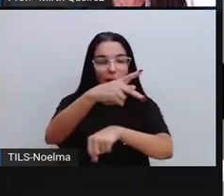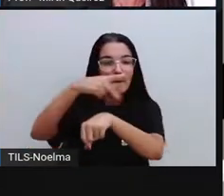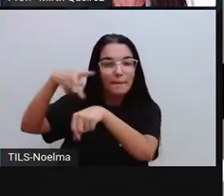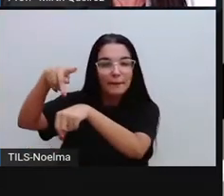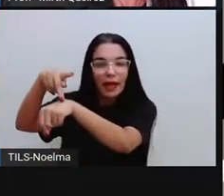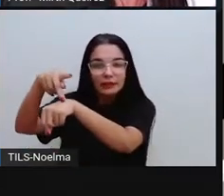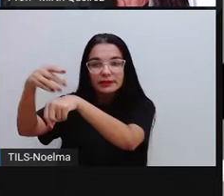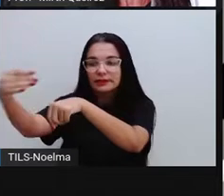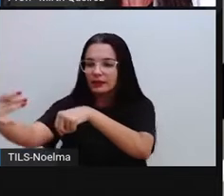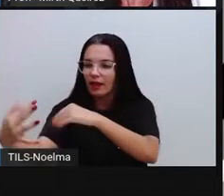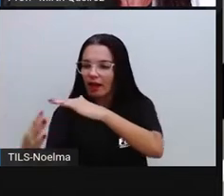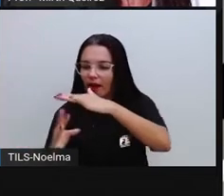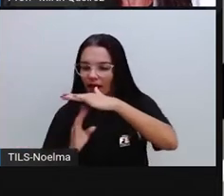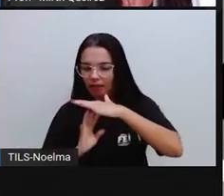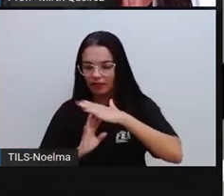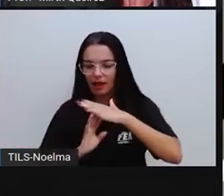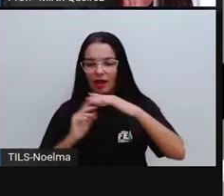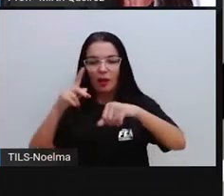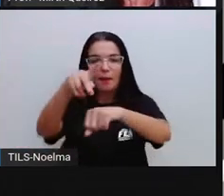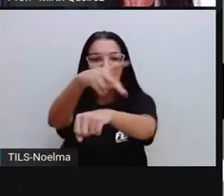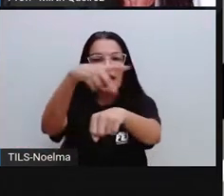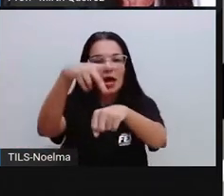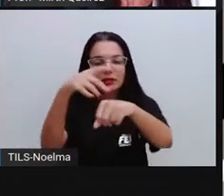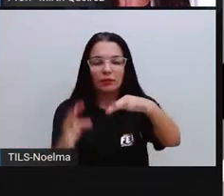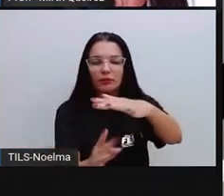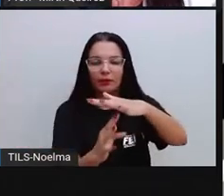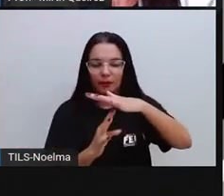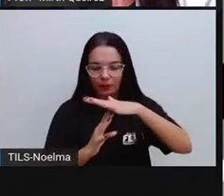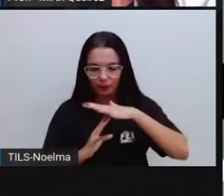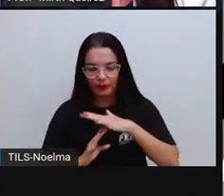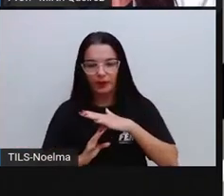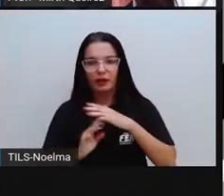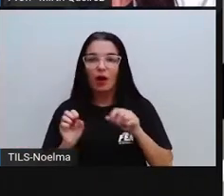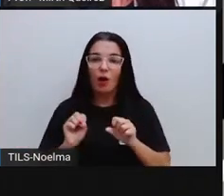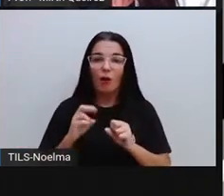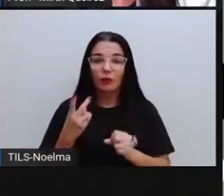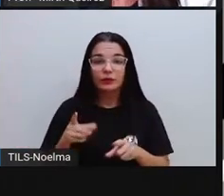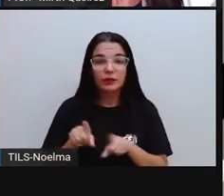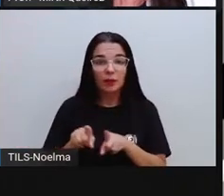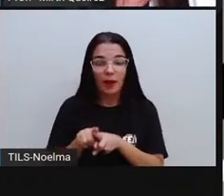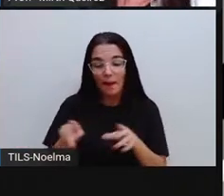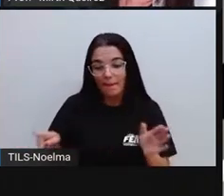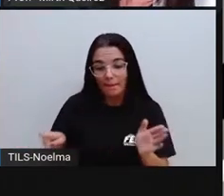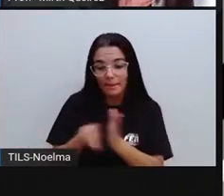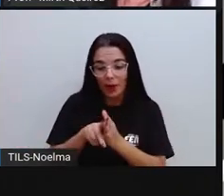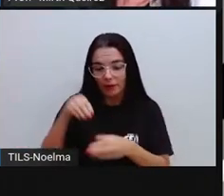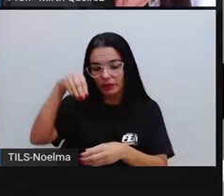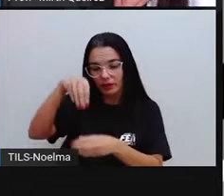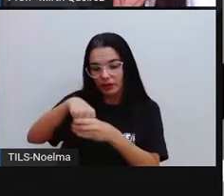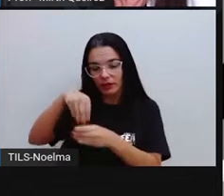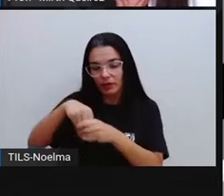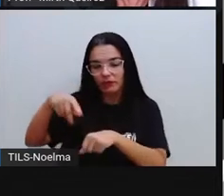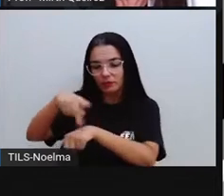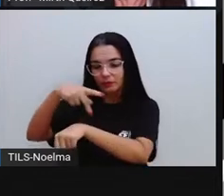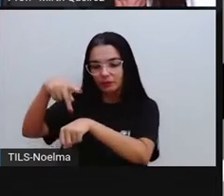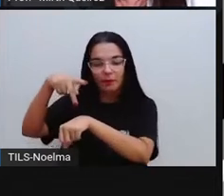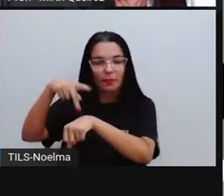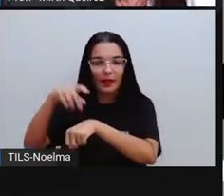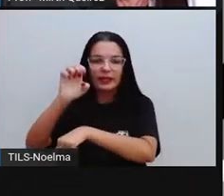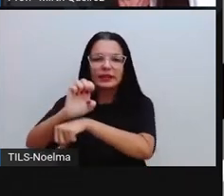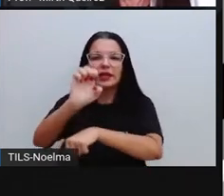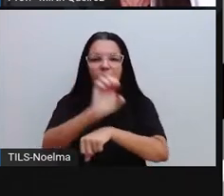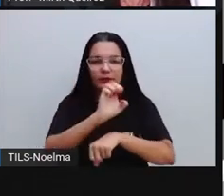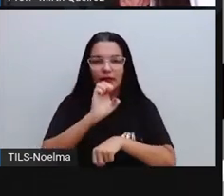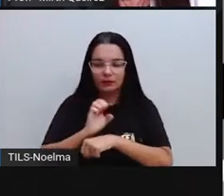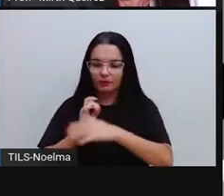pessoas em regiões do próprio país, ou então essa entrada e saída de pessoas de país para país,